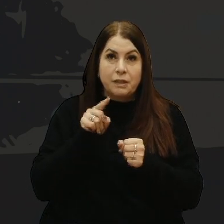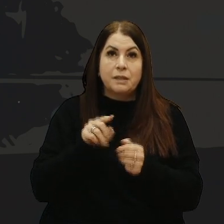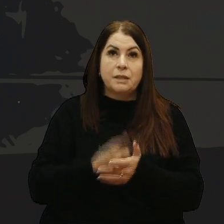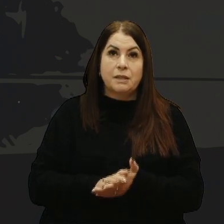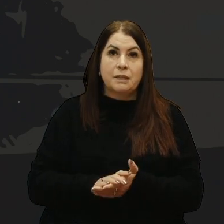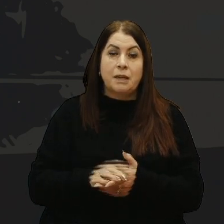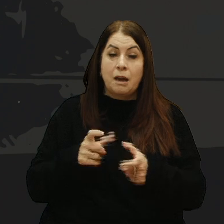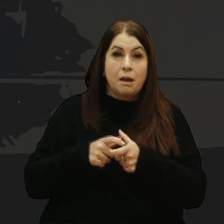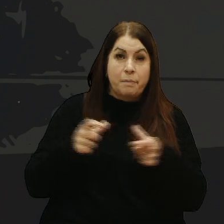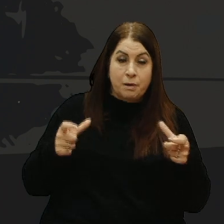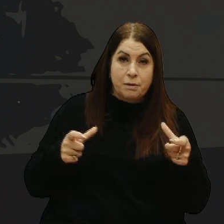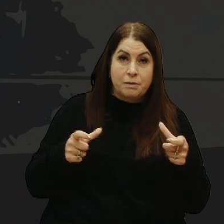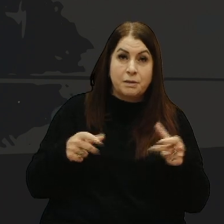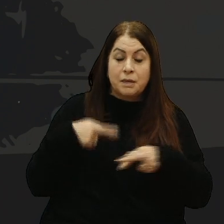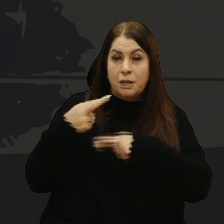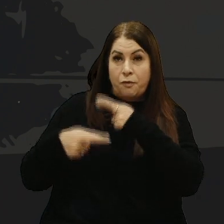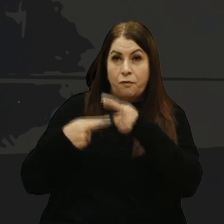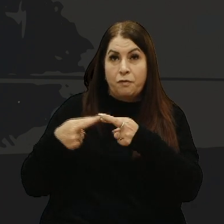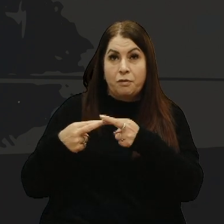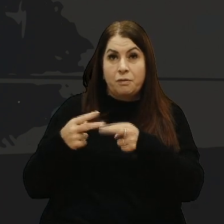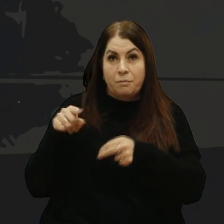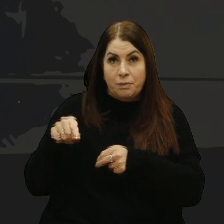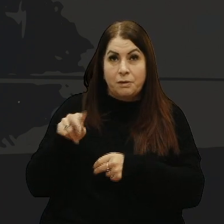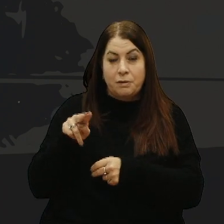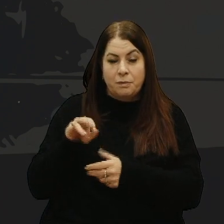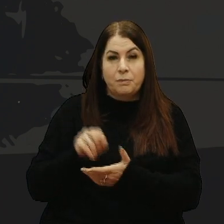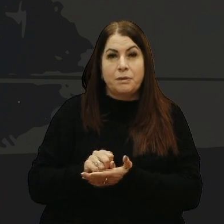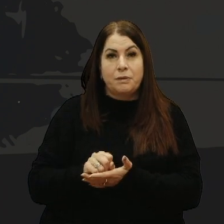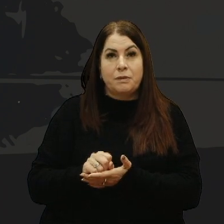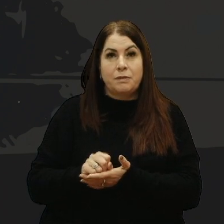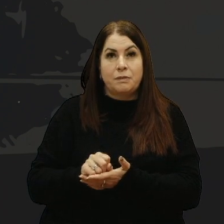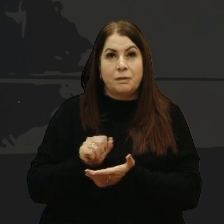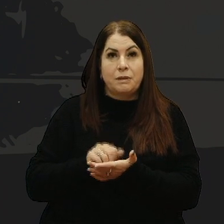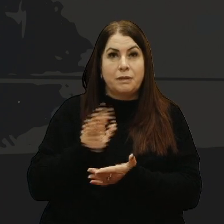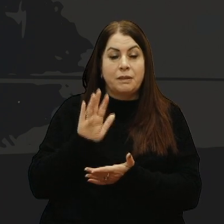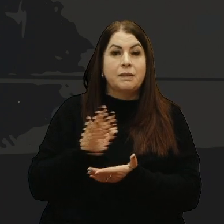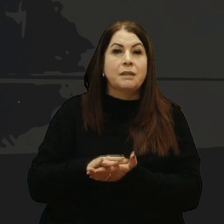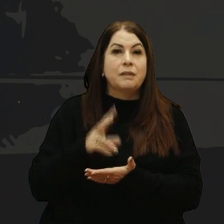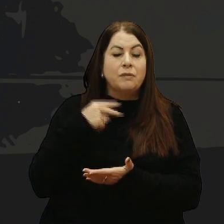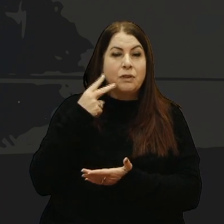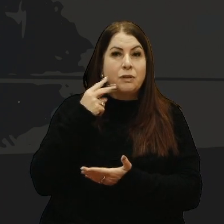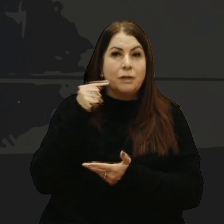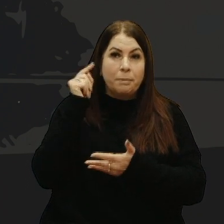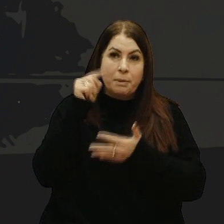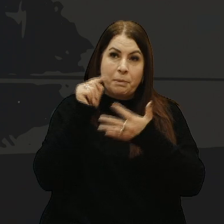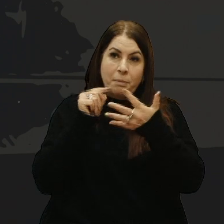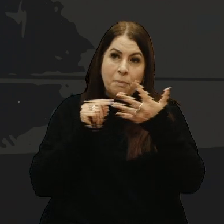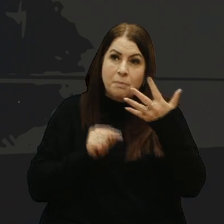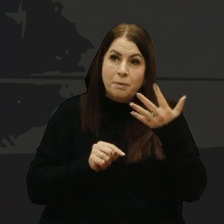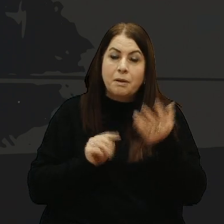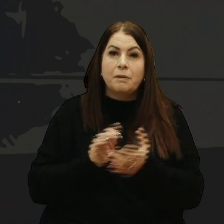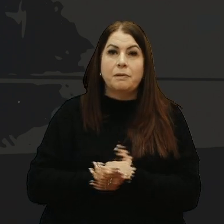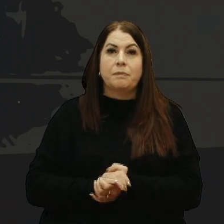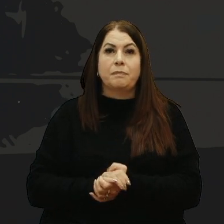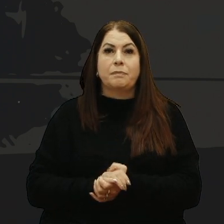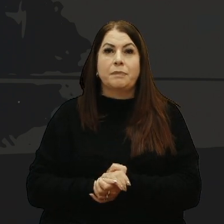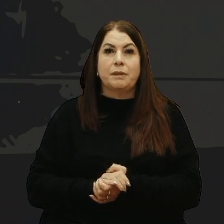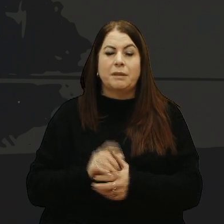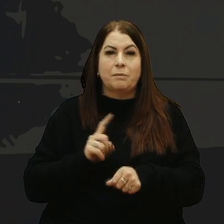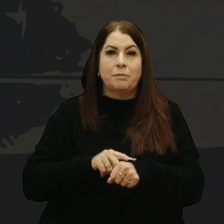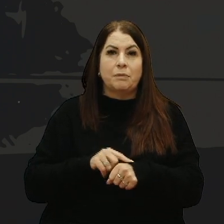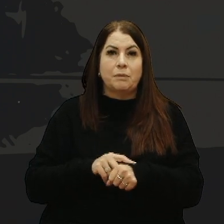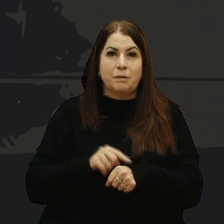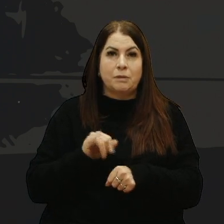a ampliação e a reforma do mesmo. Mas também a gente tem outras questões. Em momento